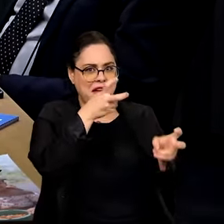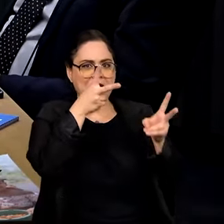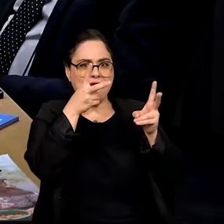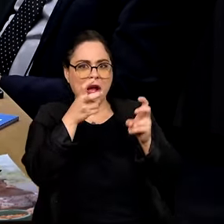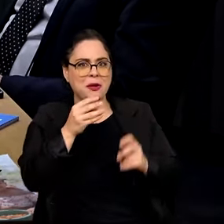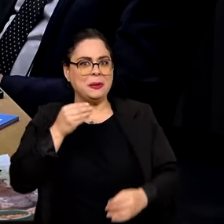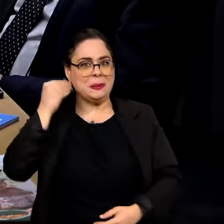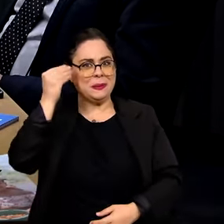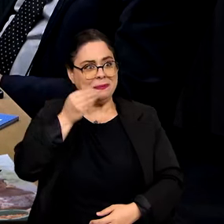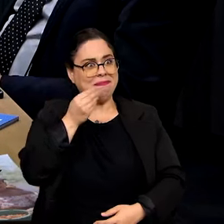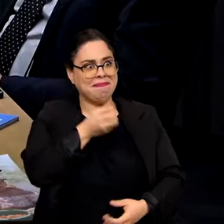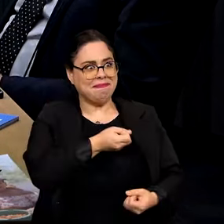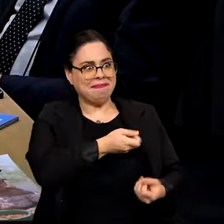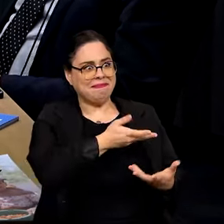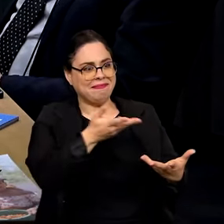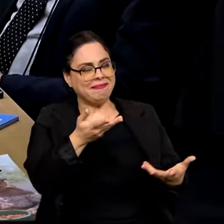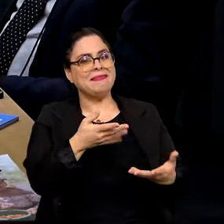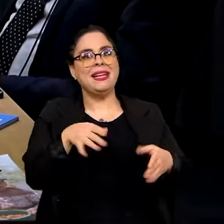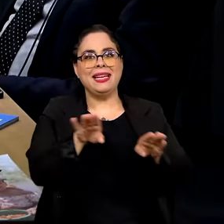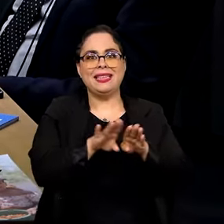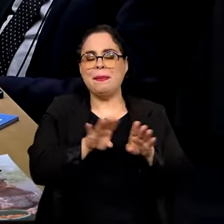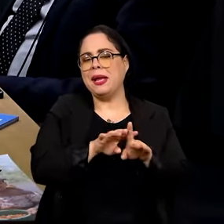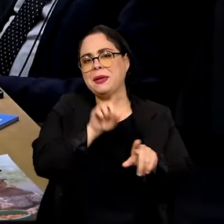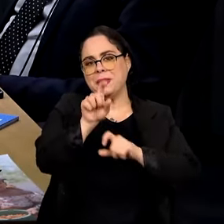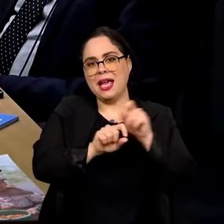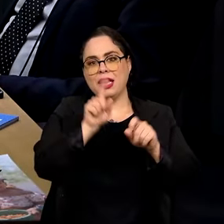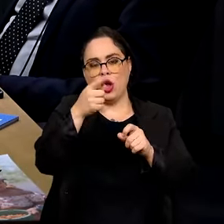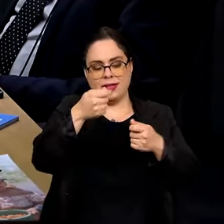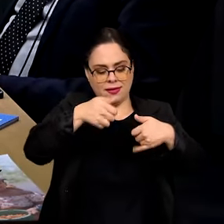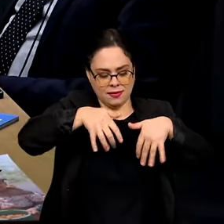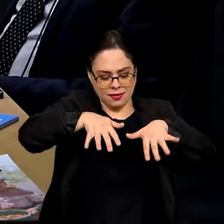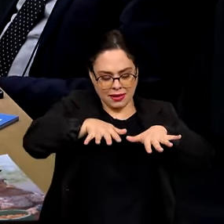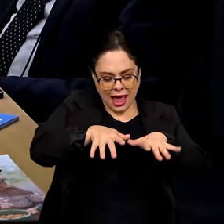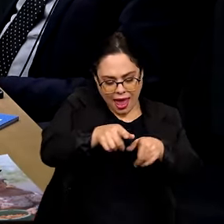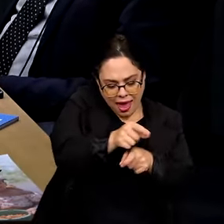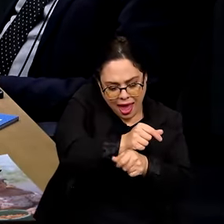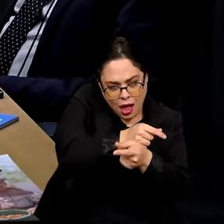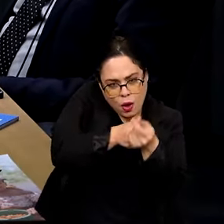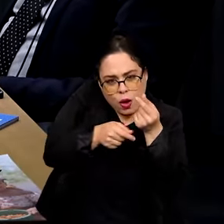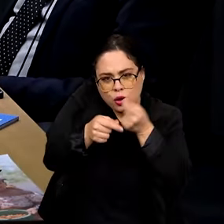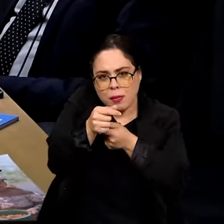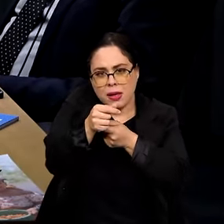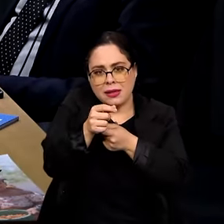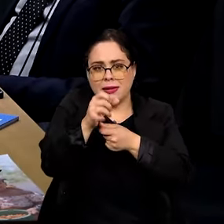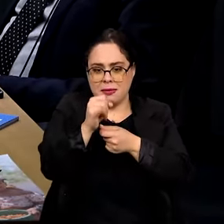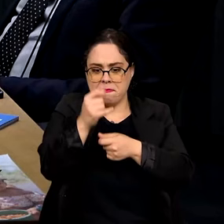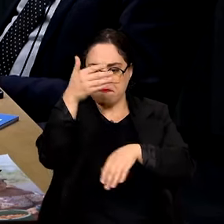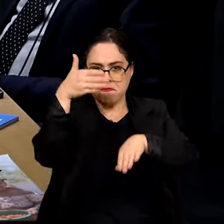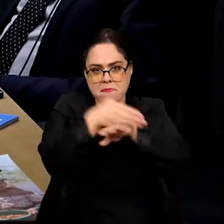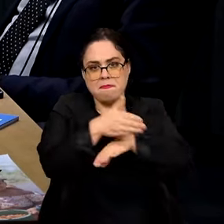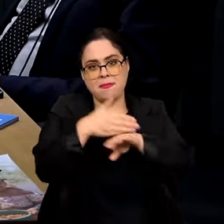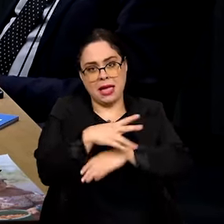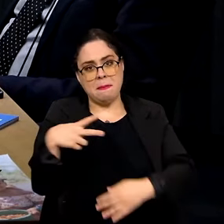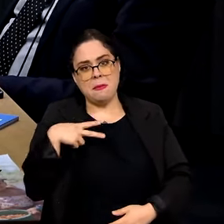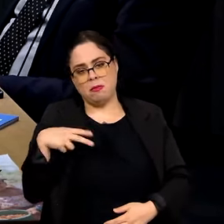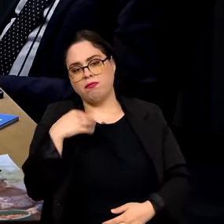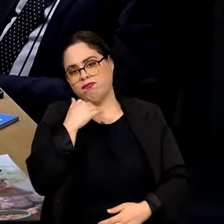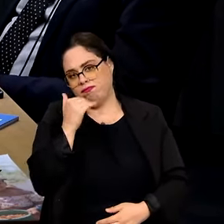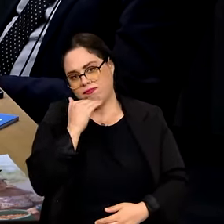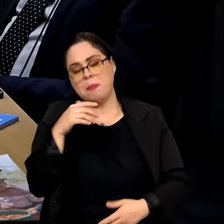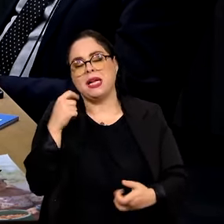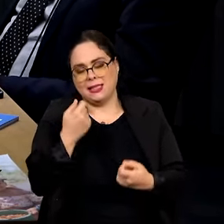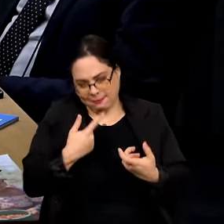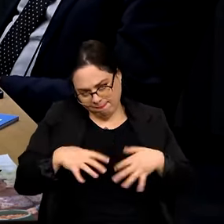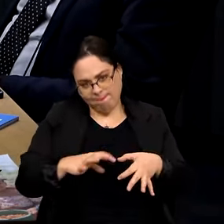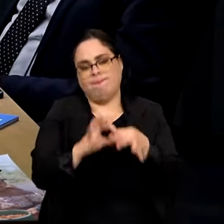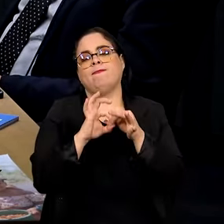então eh não se pode também fazer inclusão socioeconômica sem a parceria com o setor privado